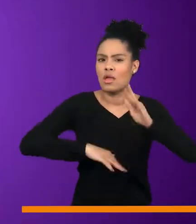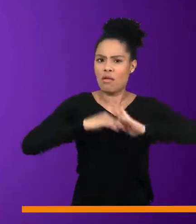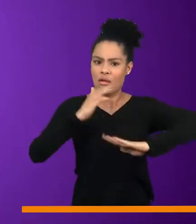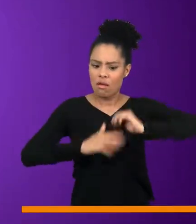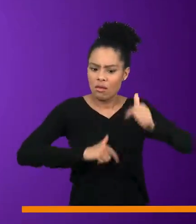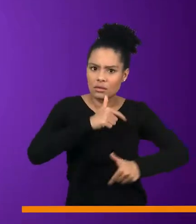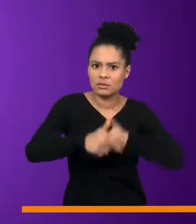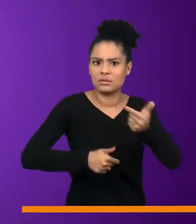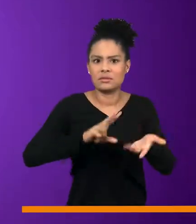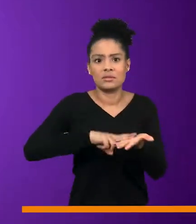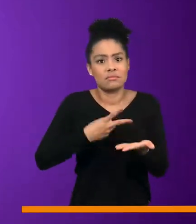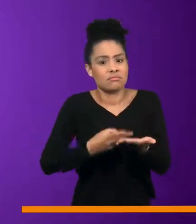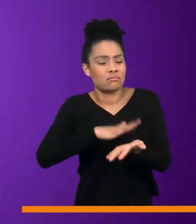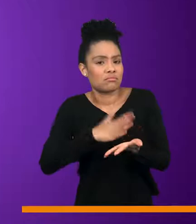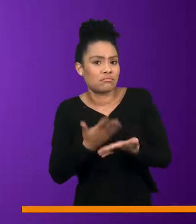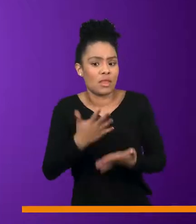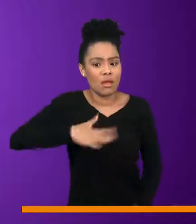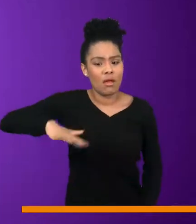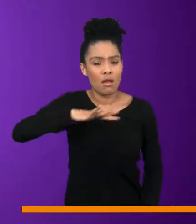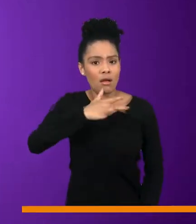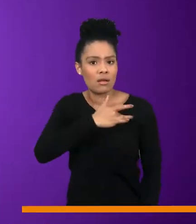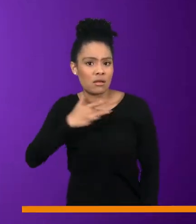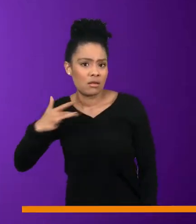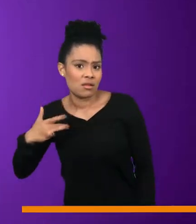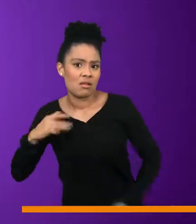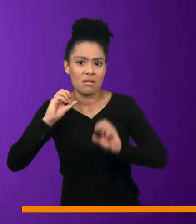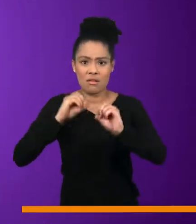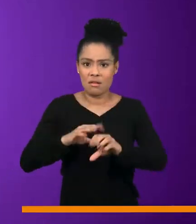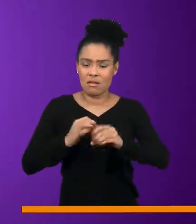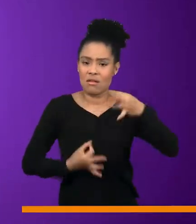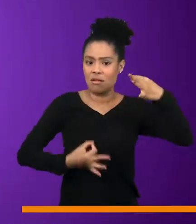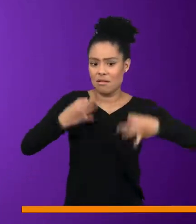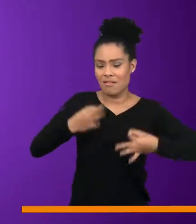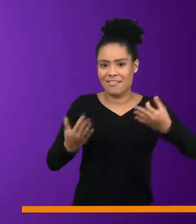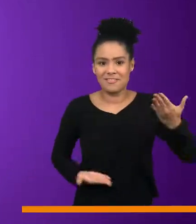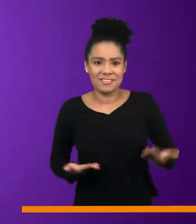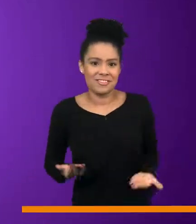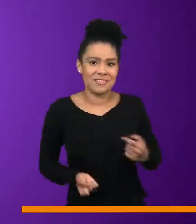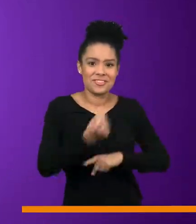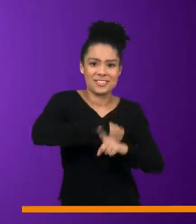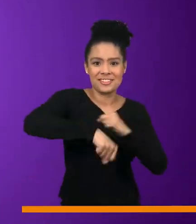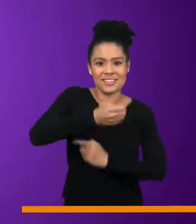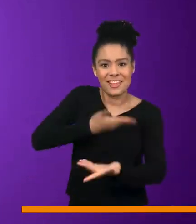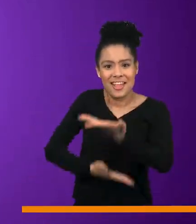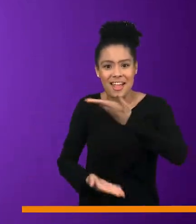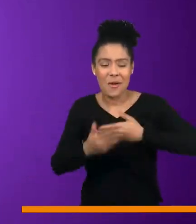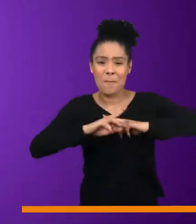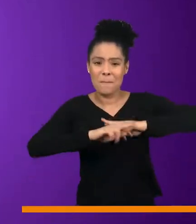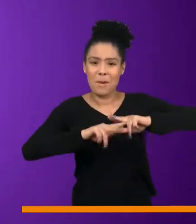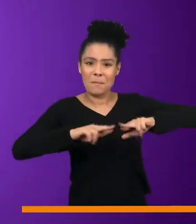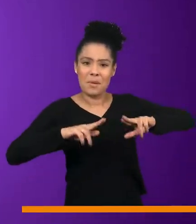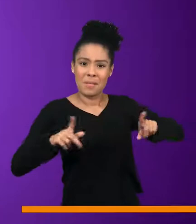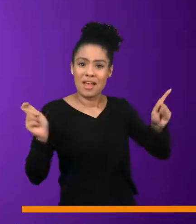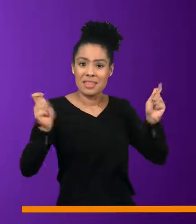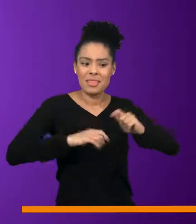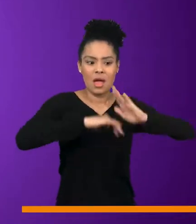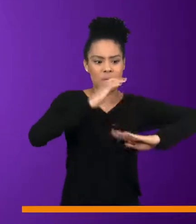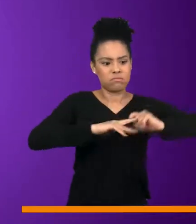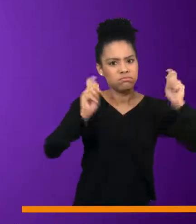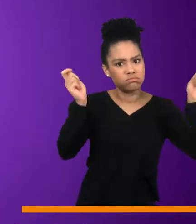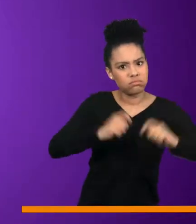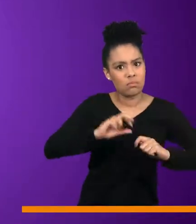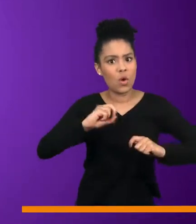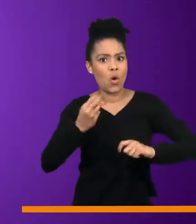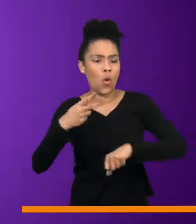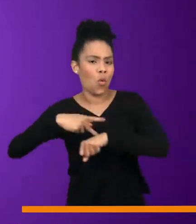tradutor-intérprete nas áreas de educação, saúde, assistência social, jurídica, entre outras. Uma capacitação ou